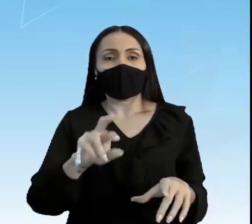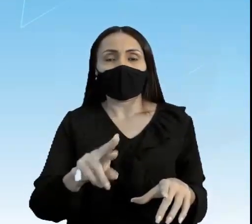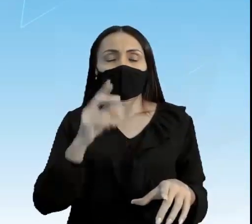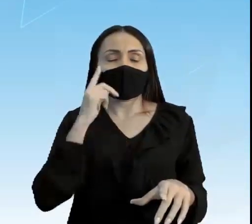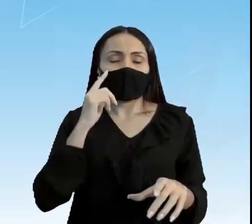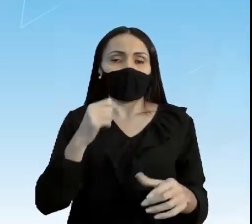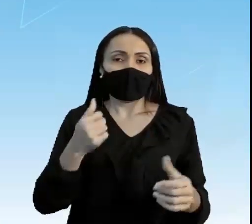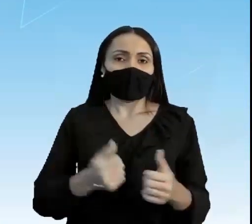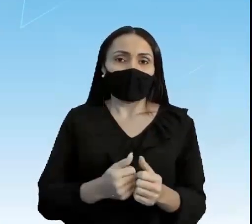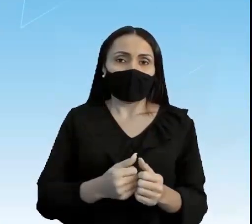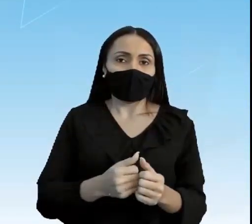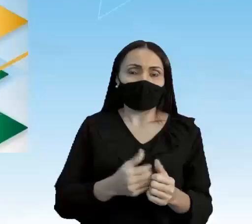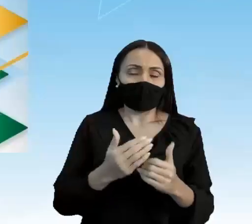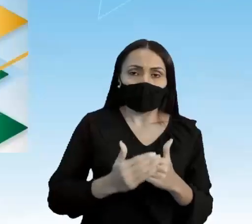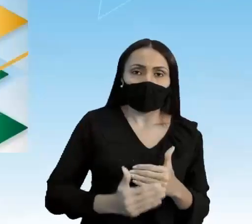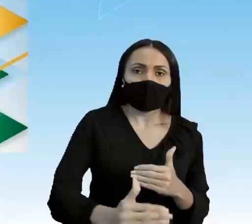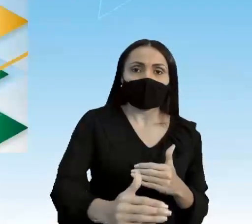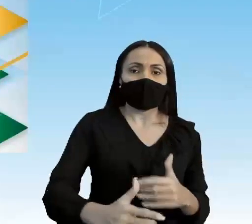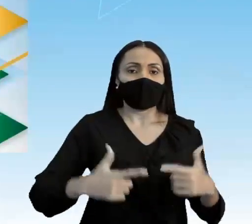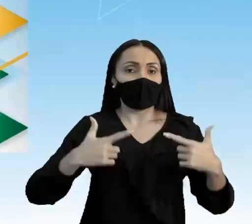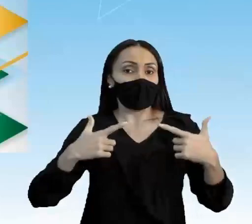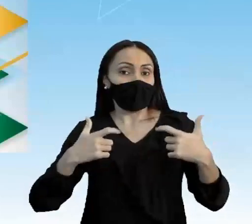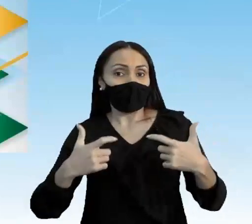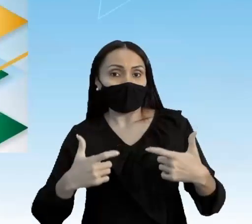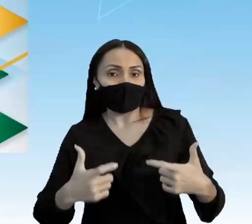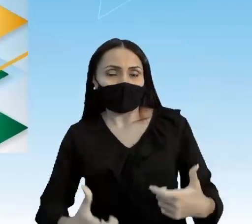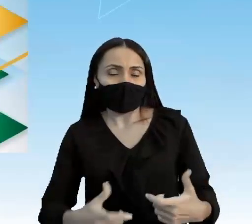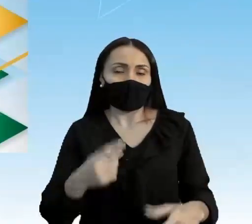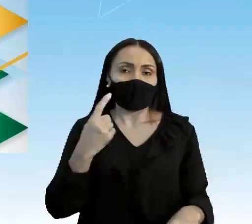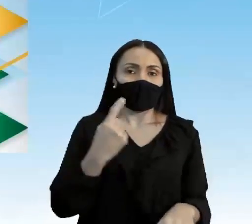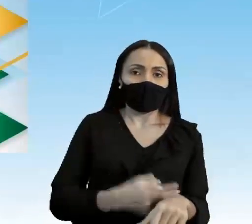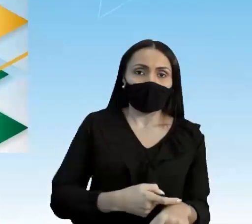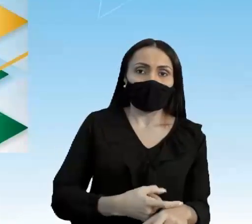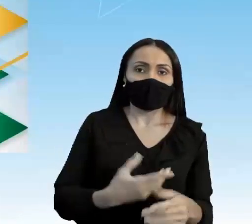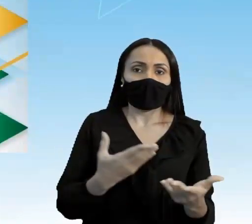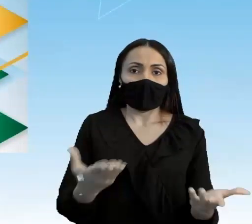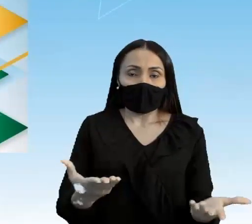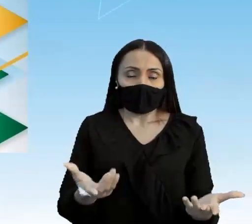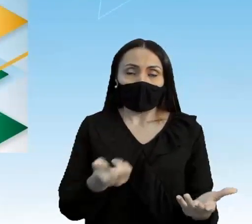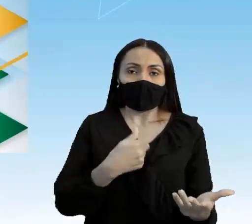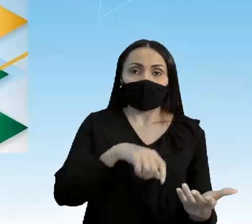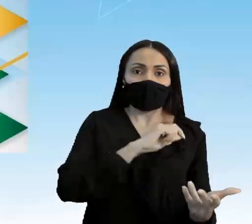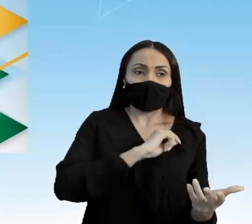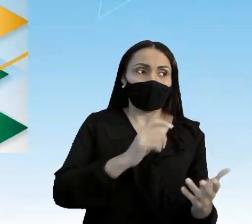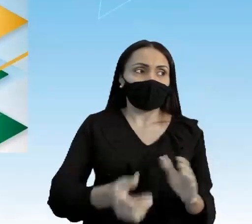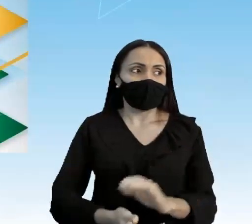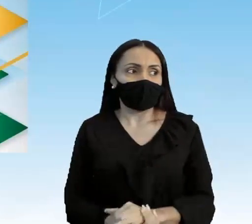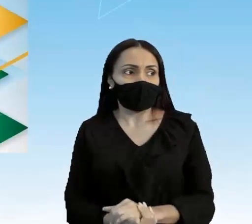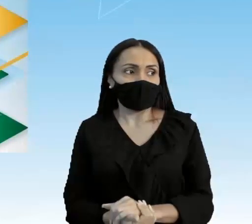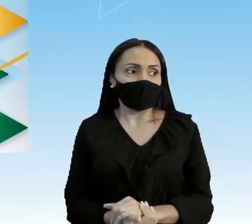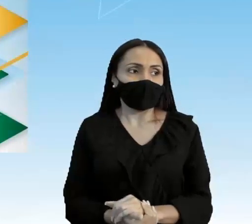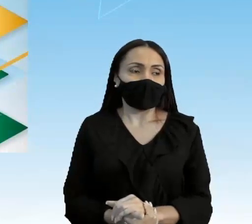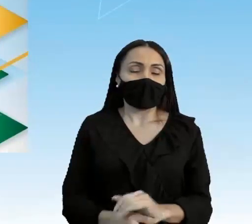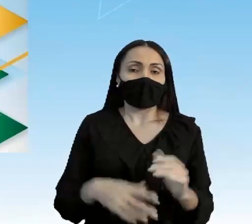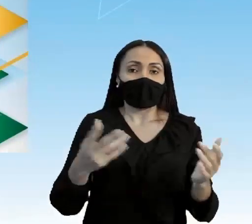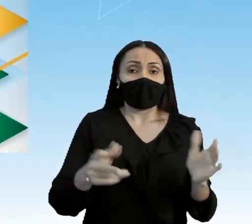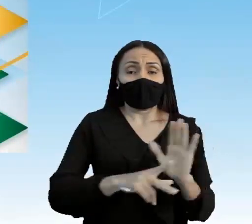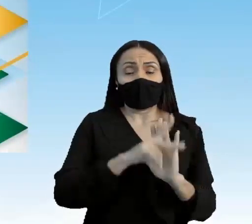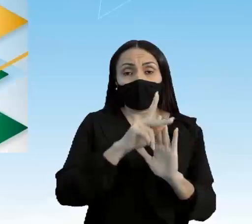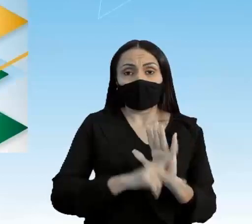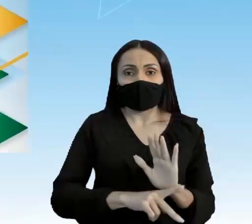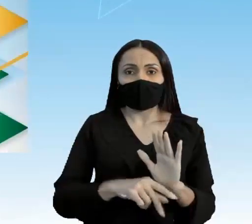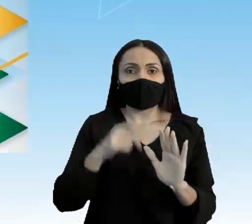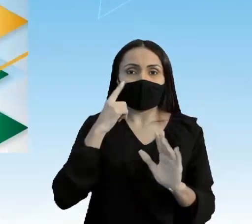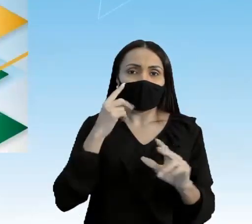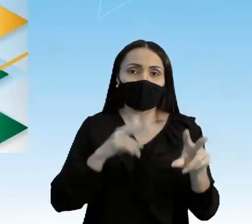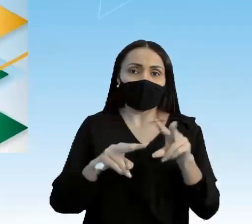travava uma guerra dura contra as forças leais à Espanha. Então, o projeto de Bolívar era